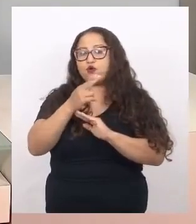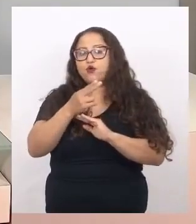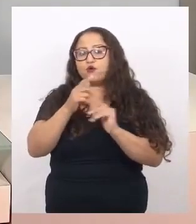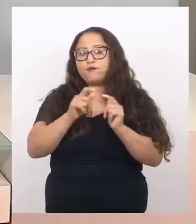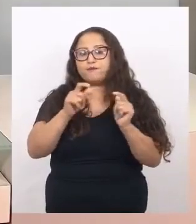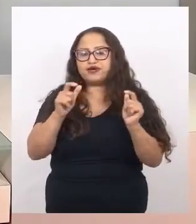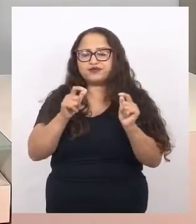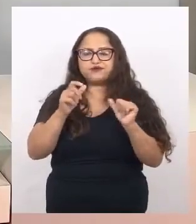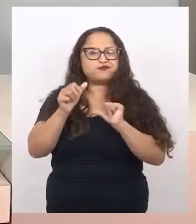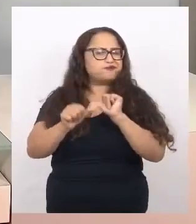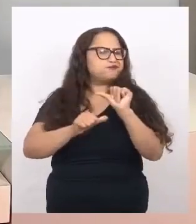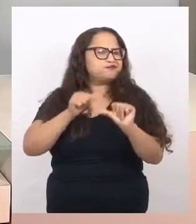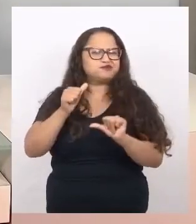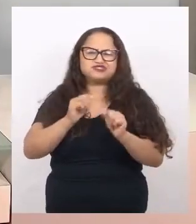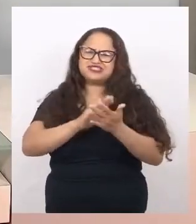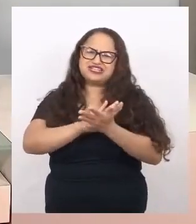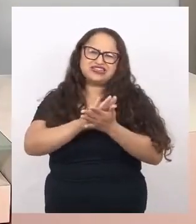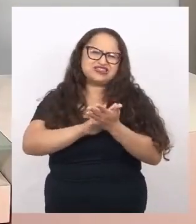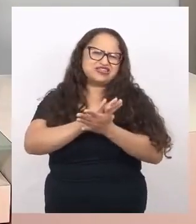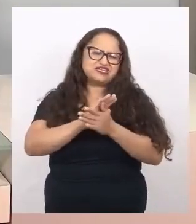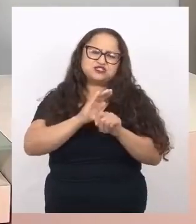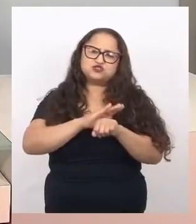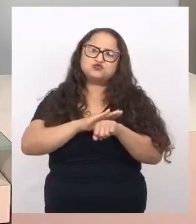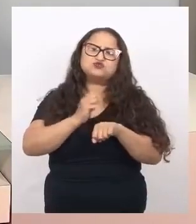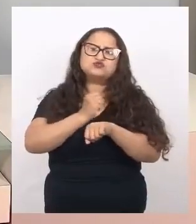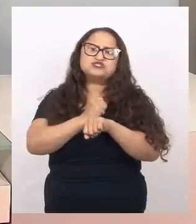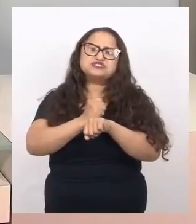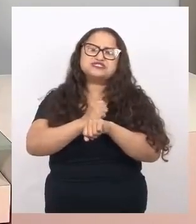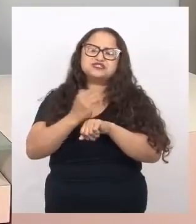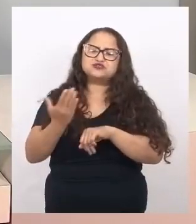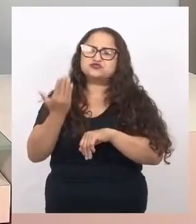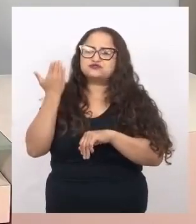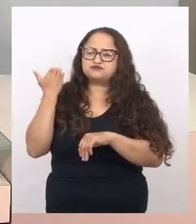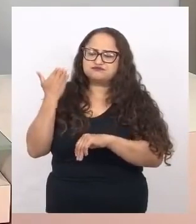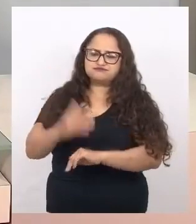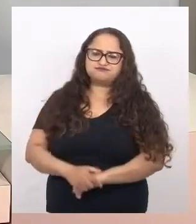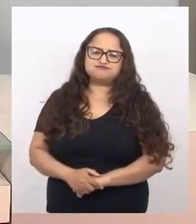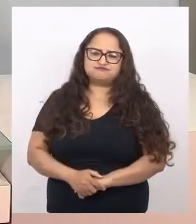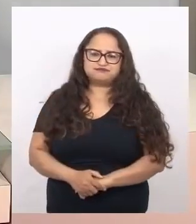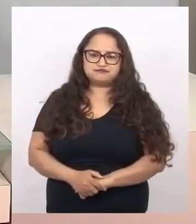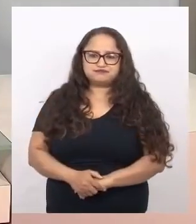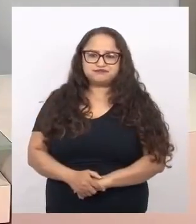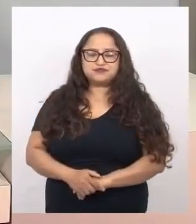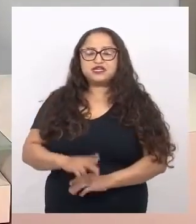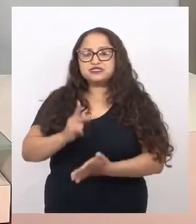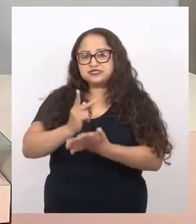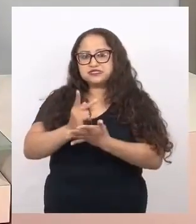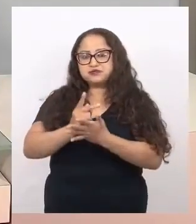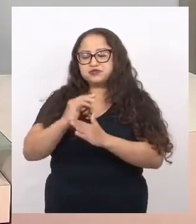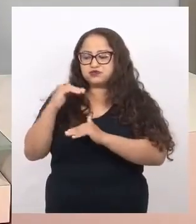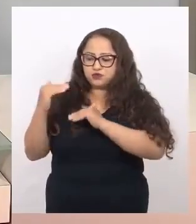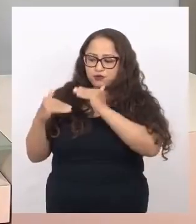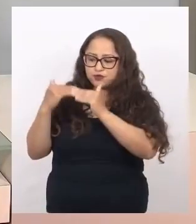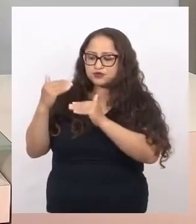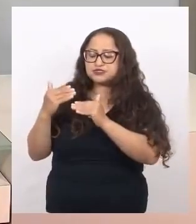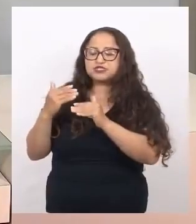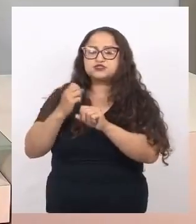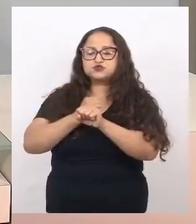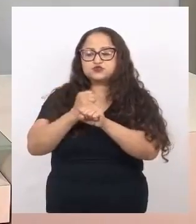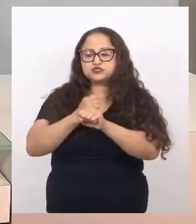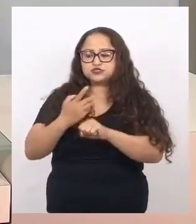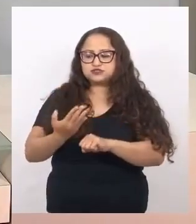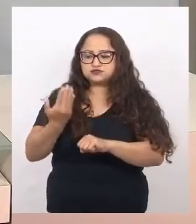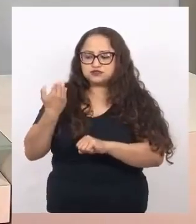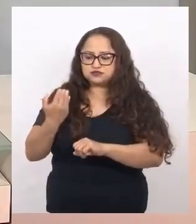Não muda nada do que foi nos anos anteriores, tá? Artigo 22 continua exatamente o mesmo processo que vocês realizaram nos anos anteriores.